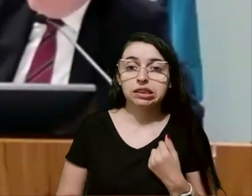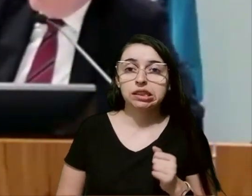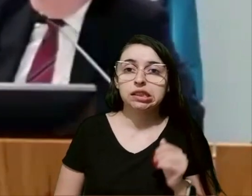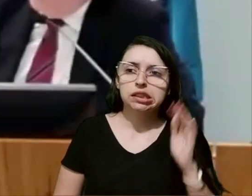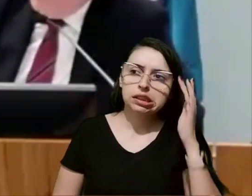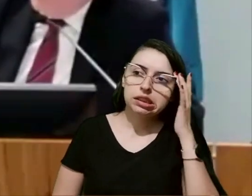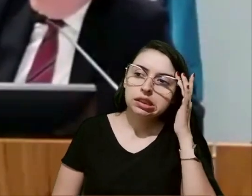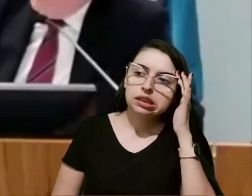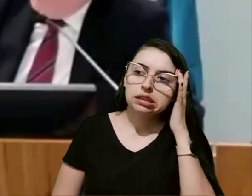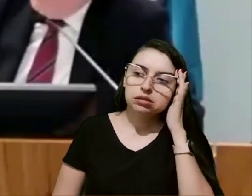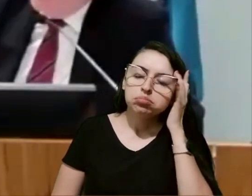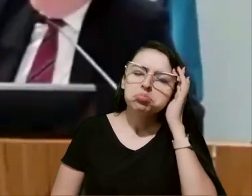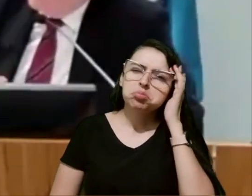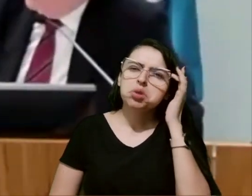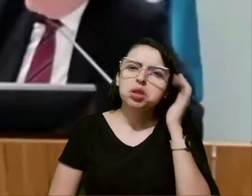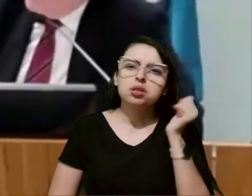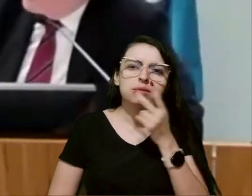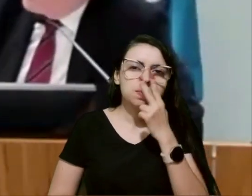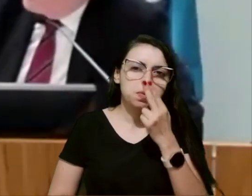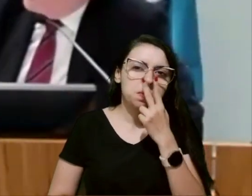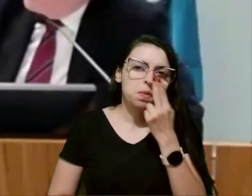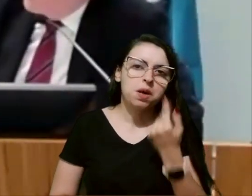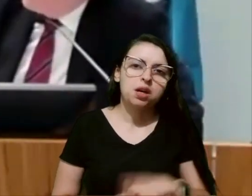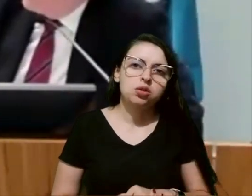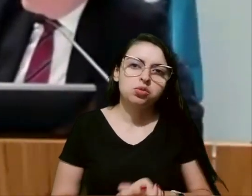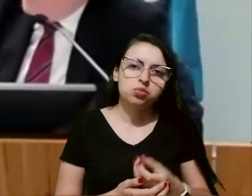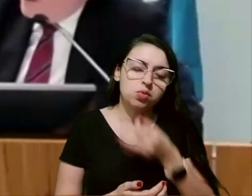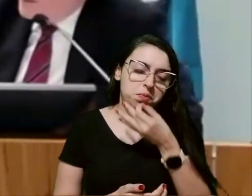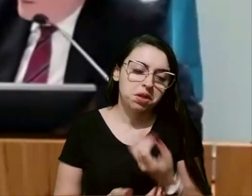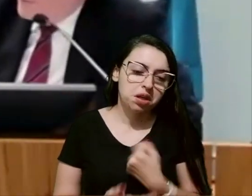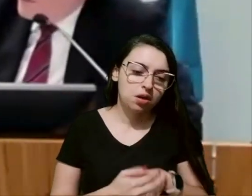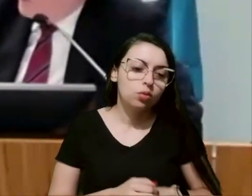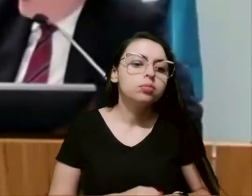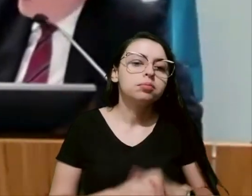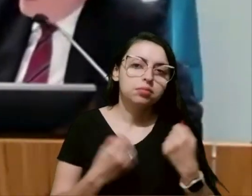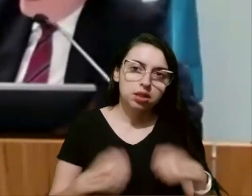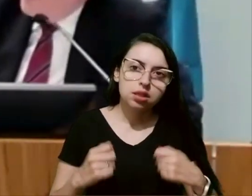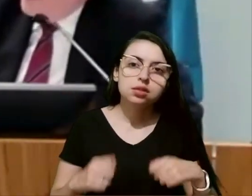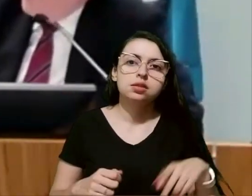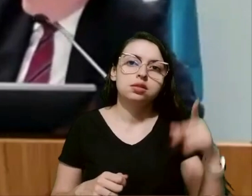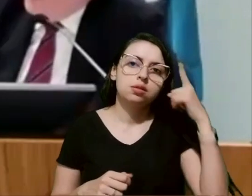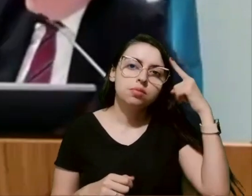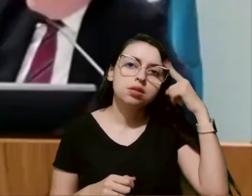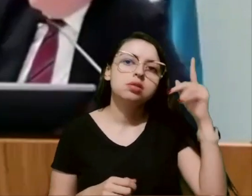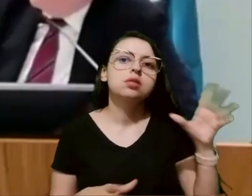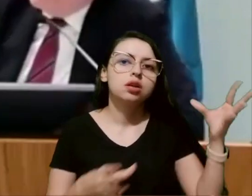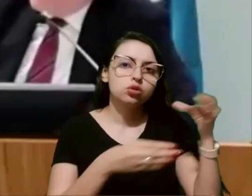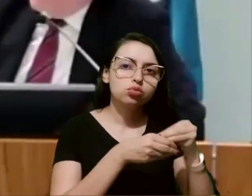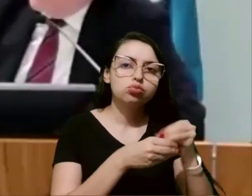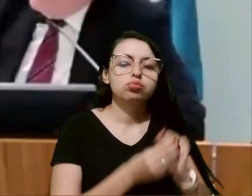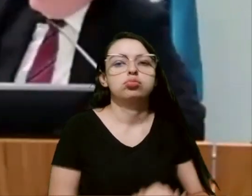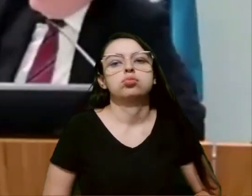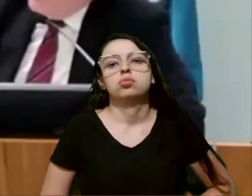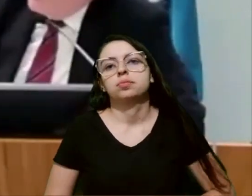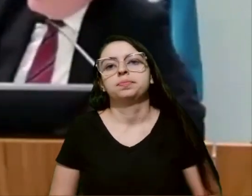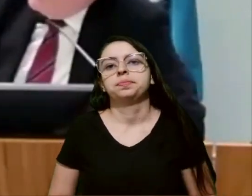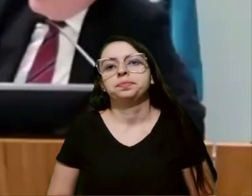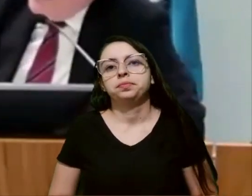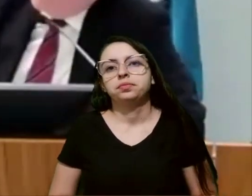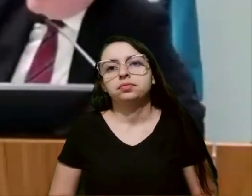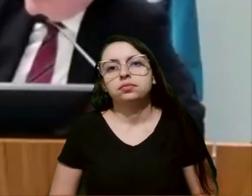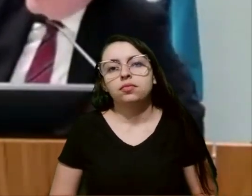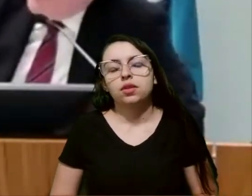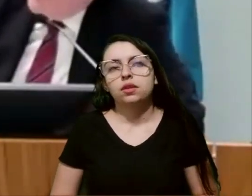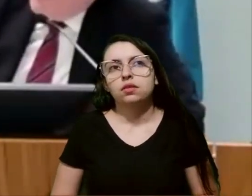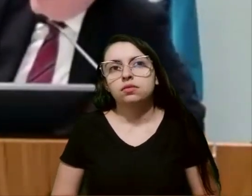Então, isso eu penso que deva também ser levado em consideração. Então,